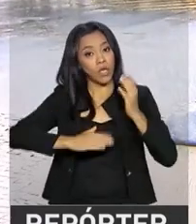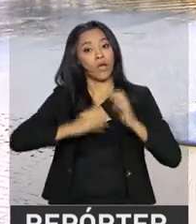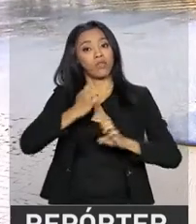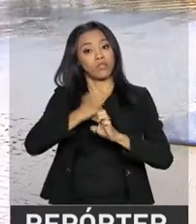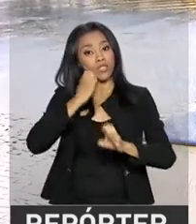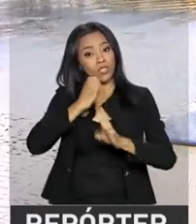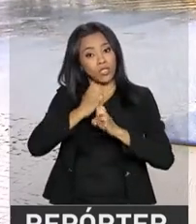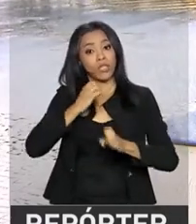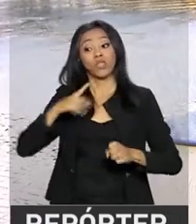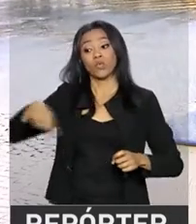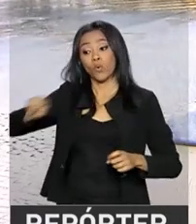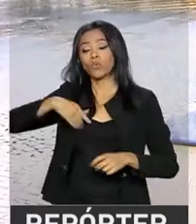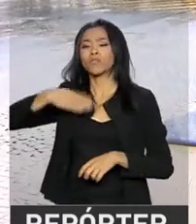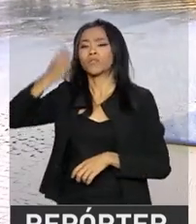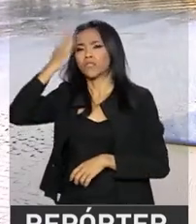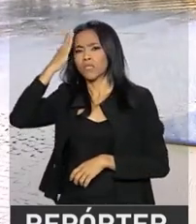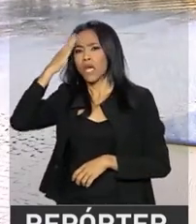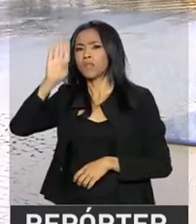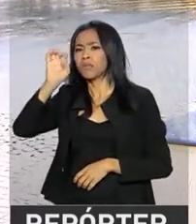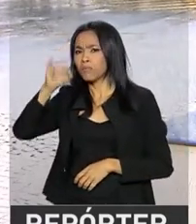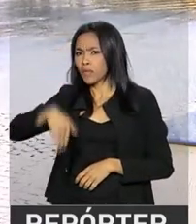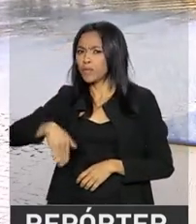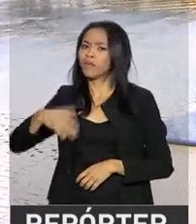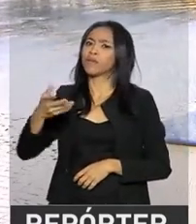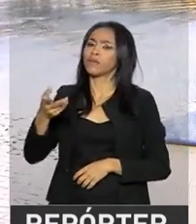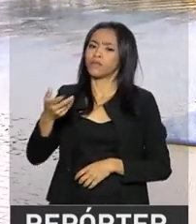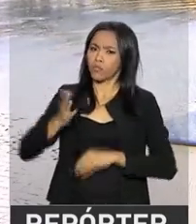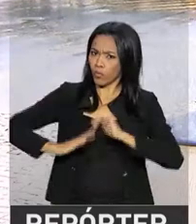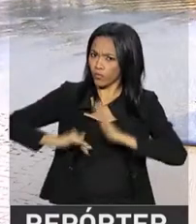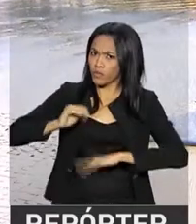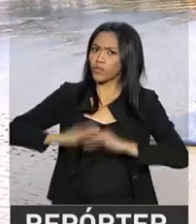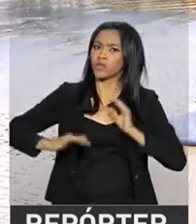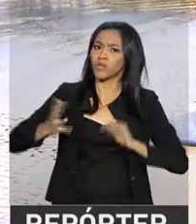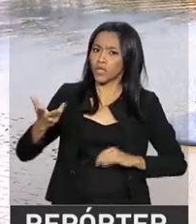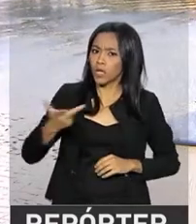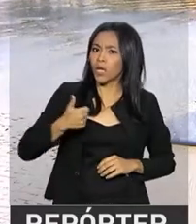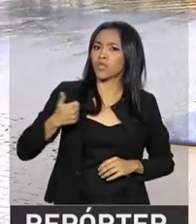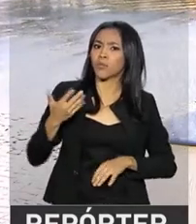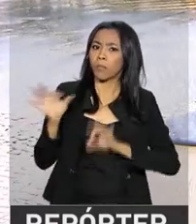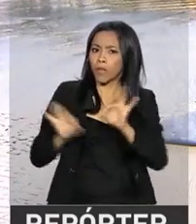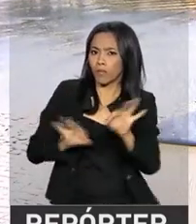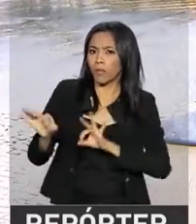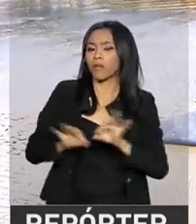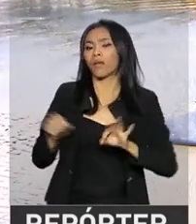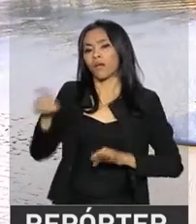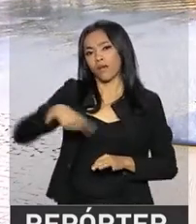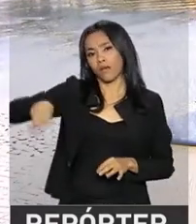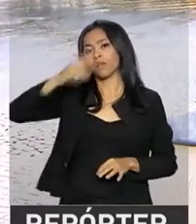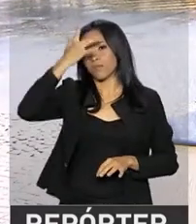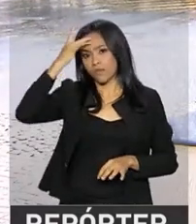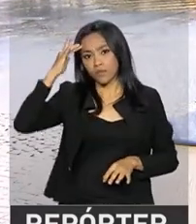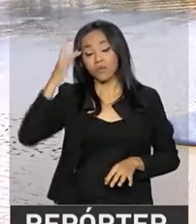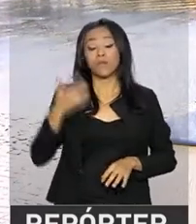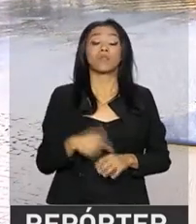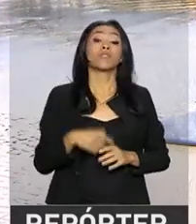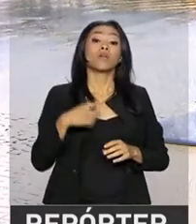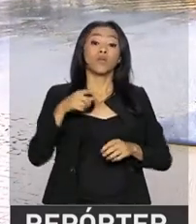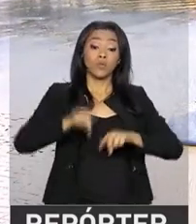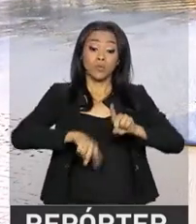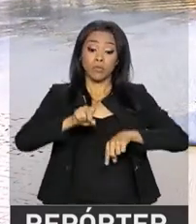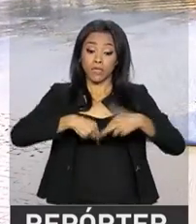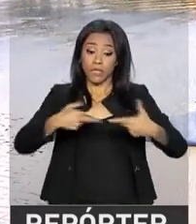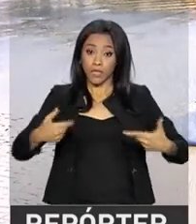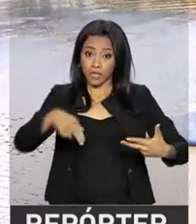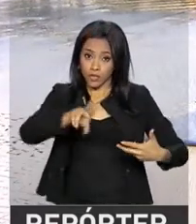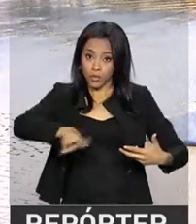trabalho em altura, tá? Qualificados e habilitados. Os equipamentos todos são de acordo com a norma, tá?